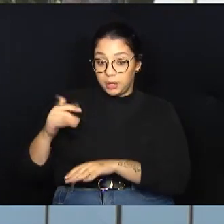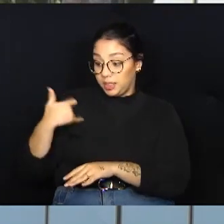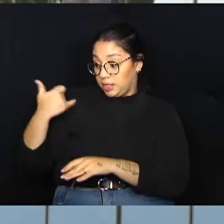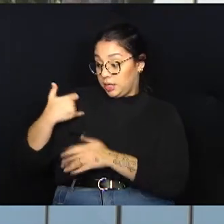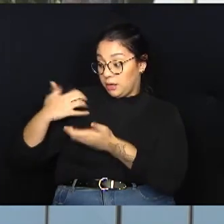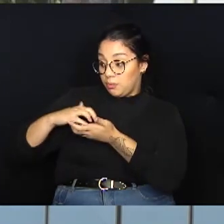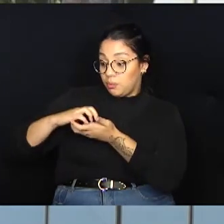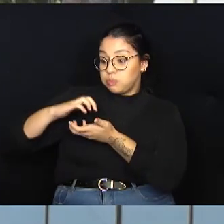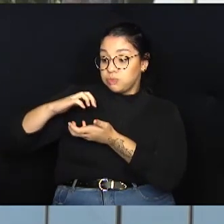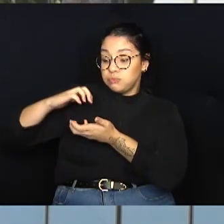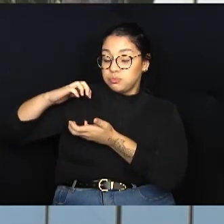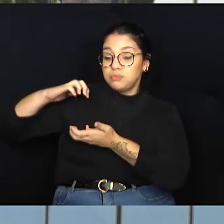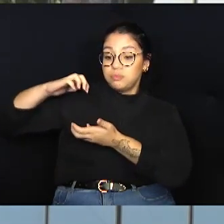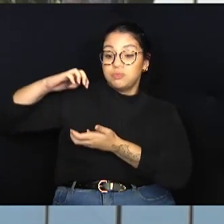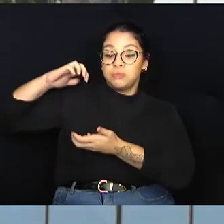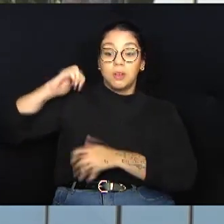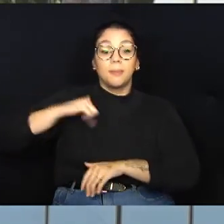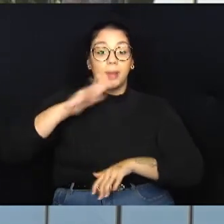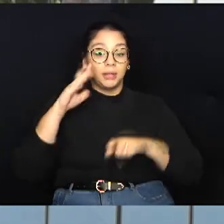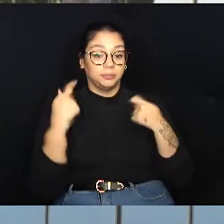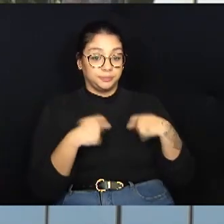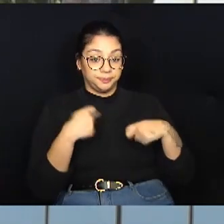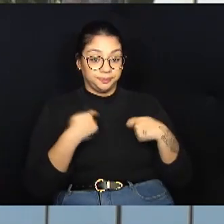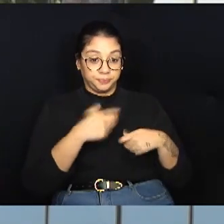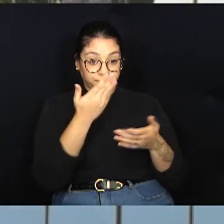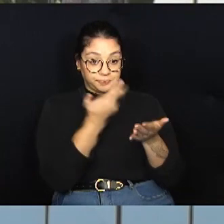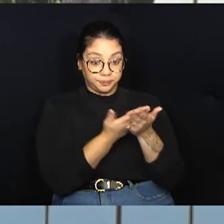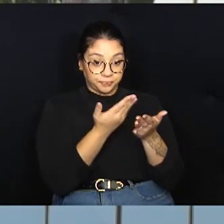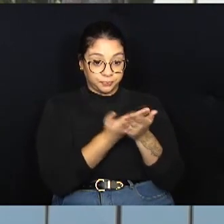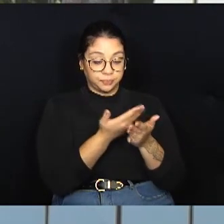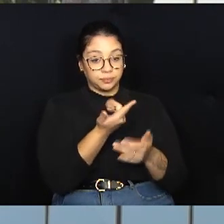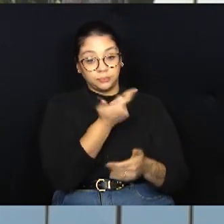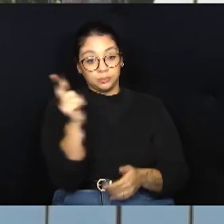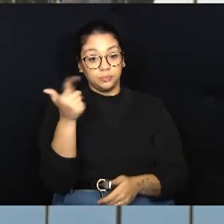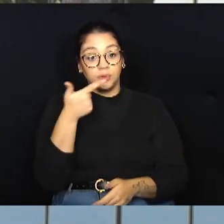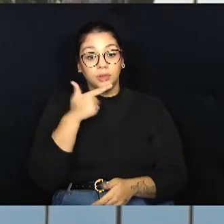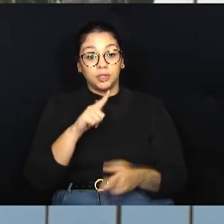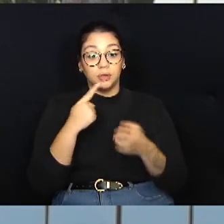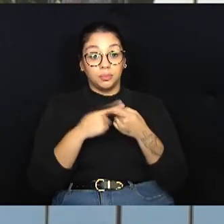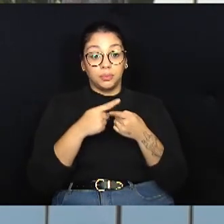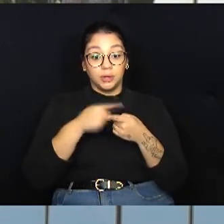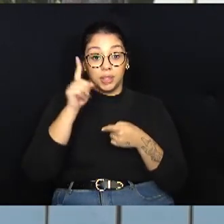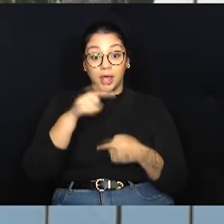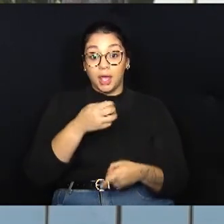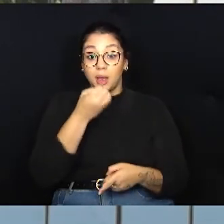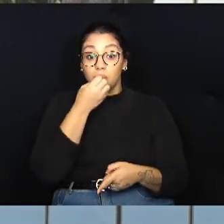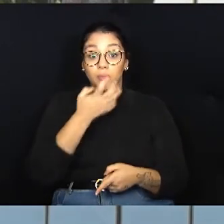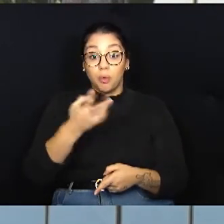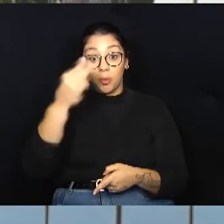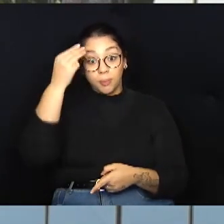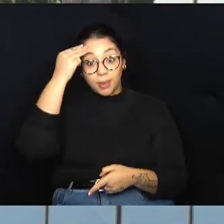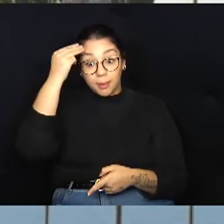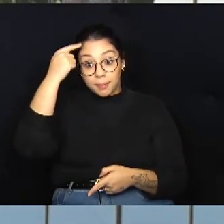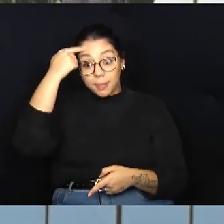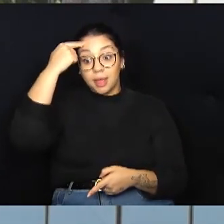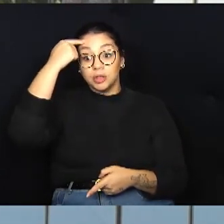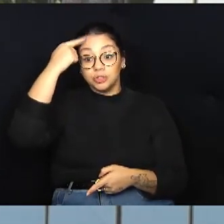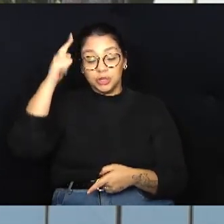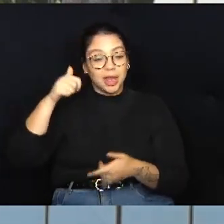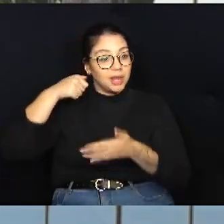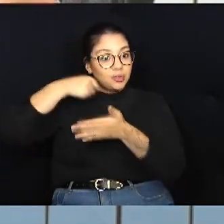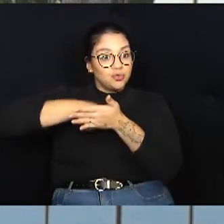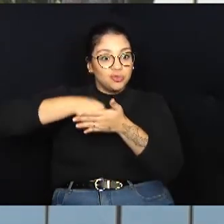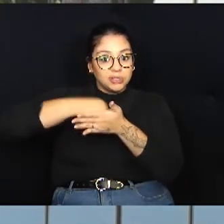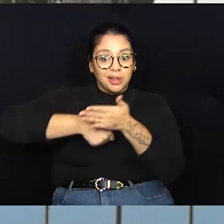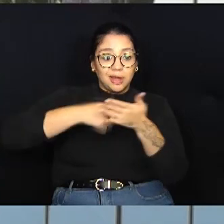tem, mais a gente tem que estudar, de preferência um outro idioma, porque isso faz bem para a nossa mente. É uma luta contra a demência,